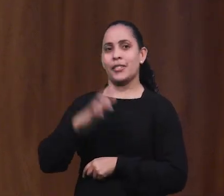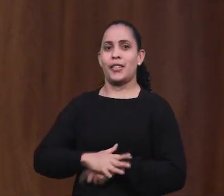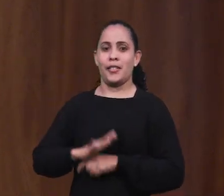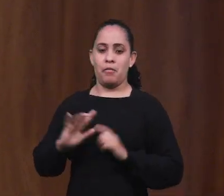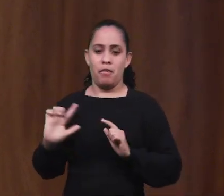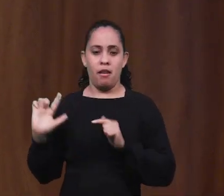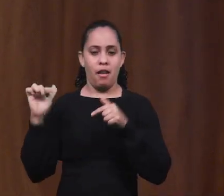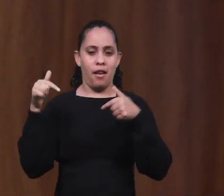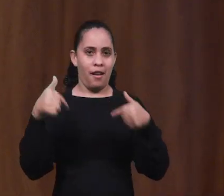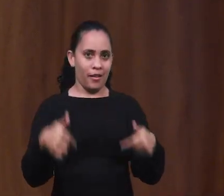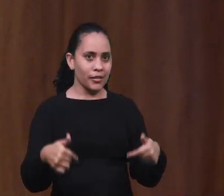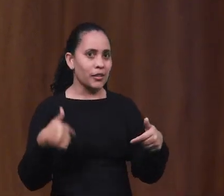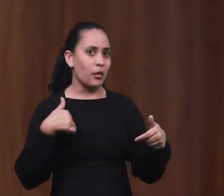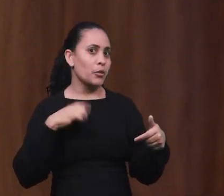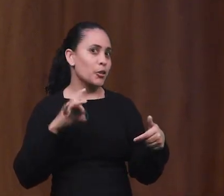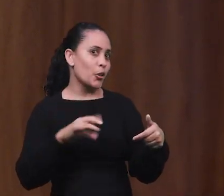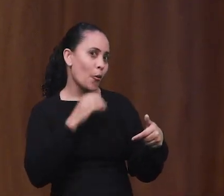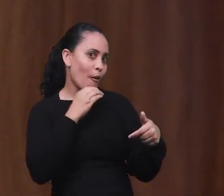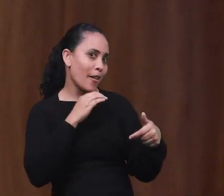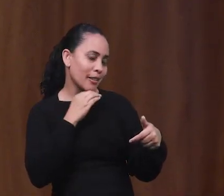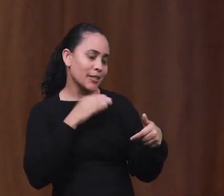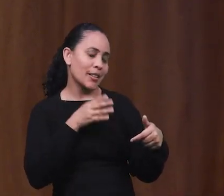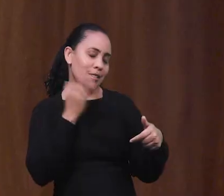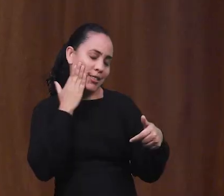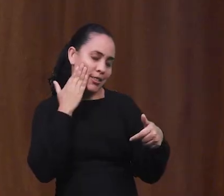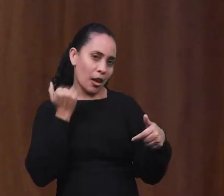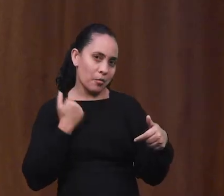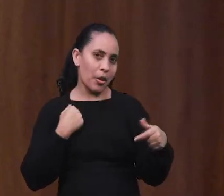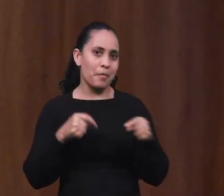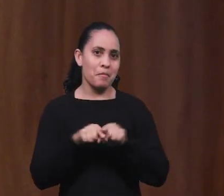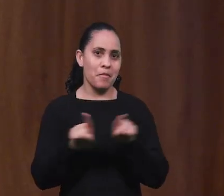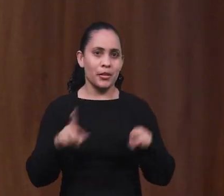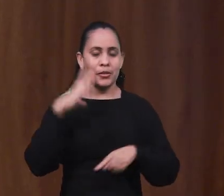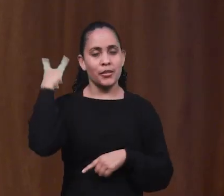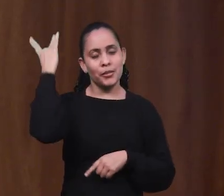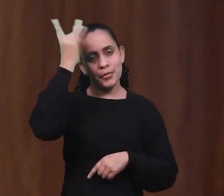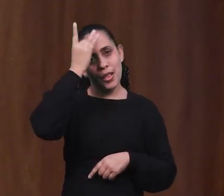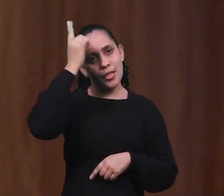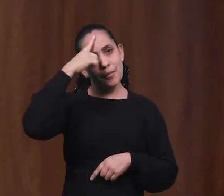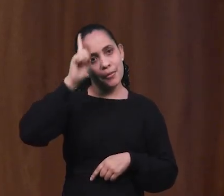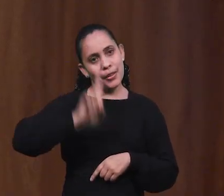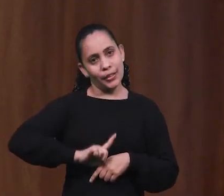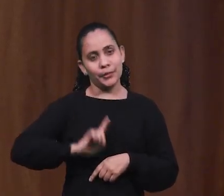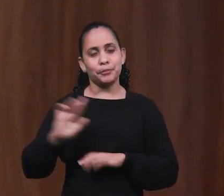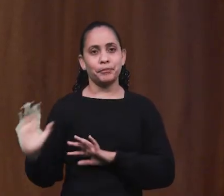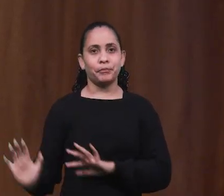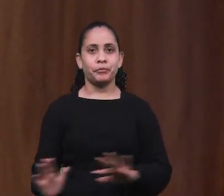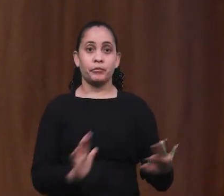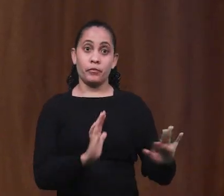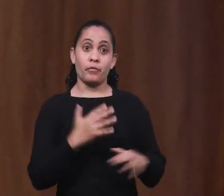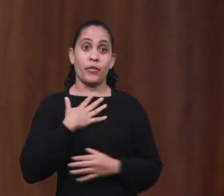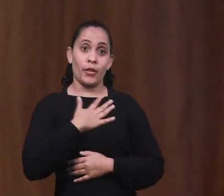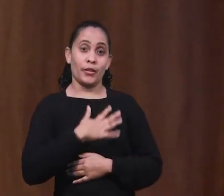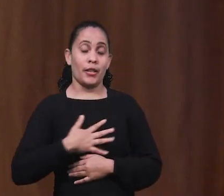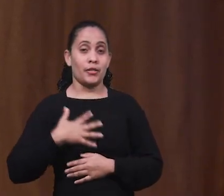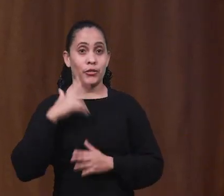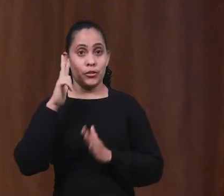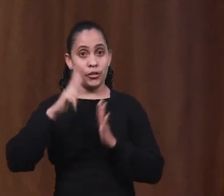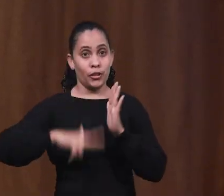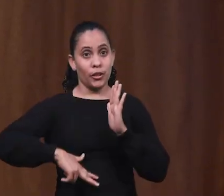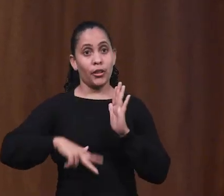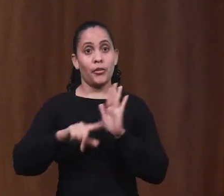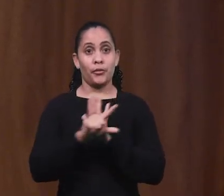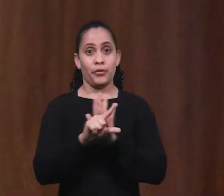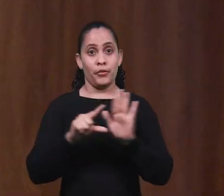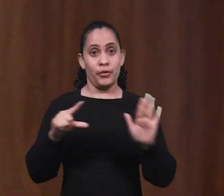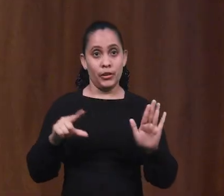aplicar, não é apenas conhecimento, é executar aquilo que o Espírito Santo tem nos ensinado. Eu gostaria de ler o versículo